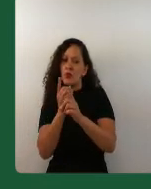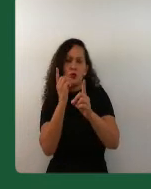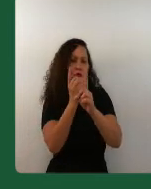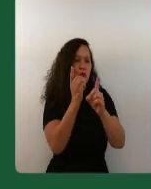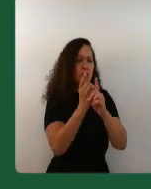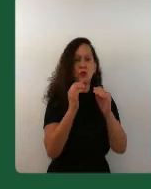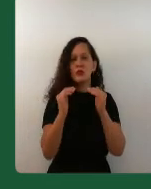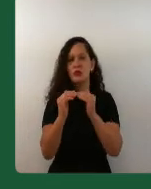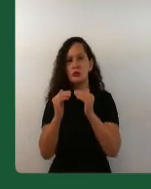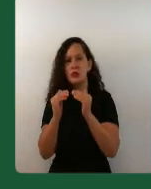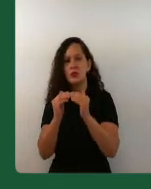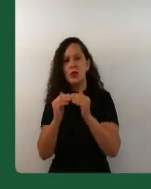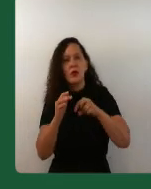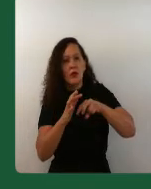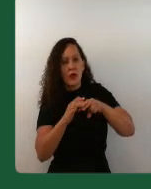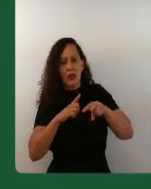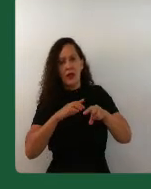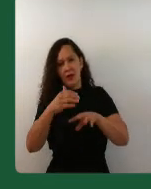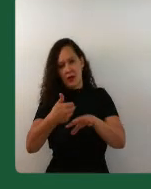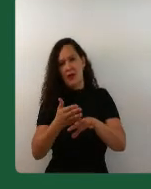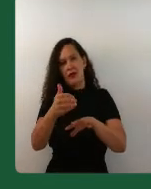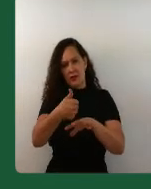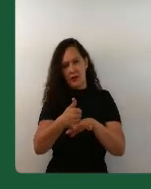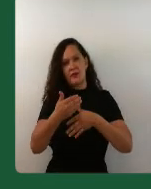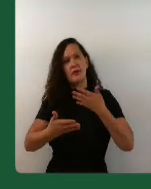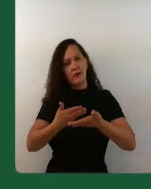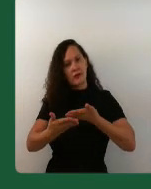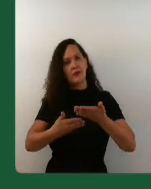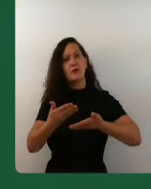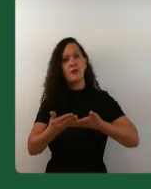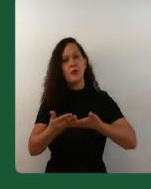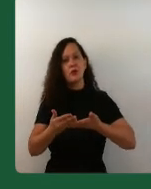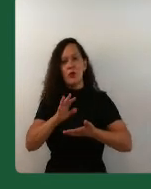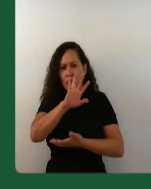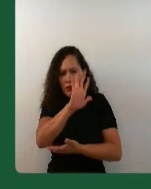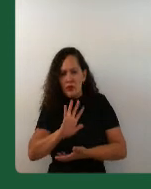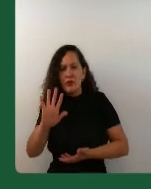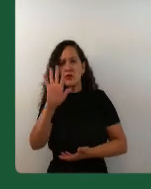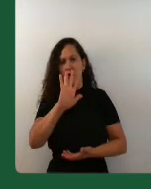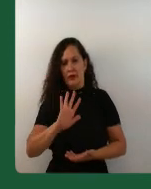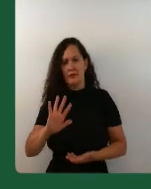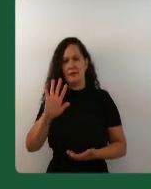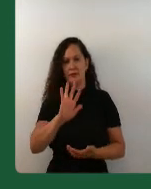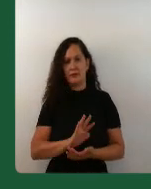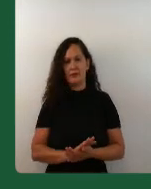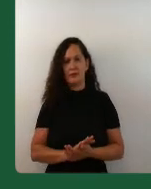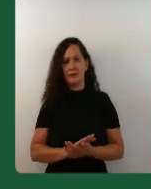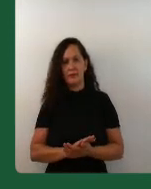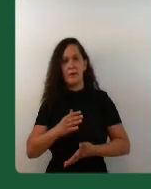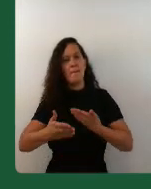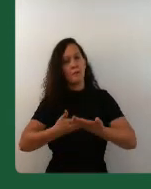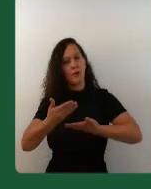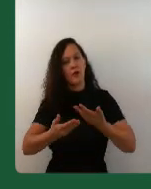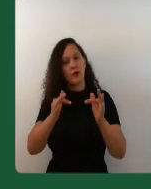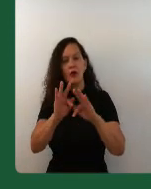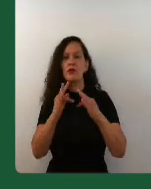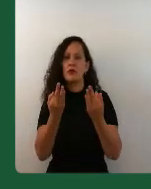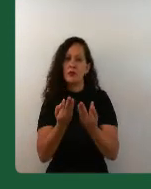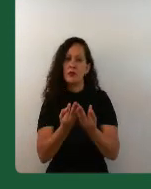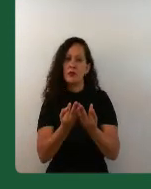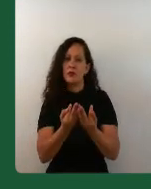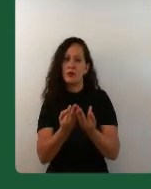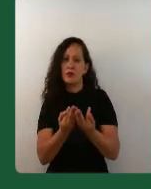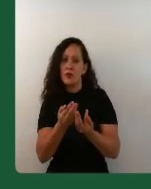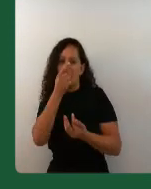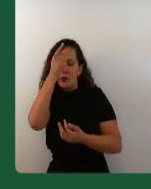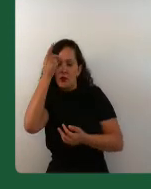outro, para que o paciente tenha acesso ao tratamento de uma forma global. Atendimento das famílias da Rede Pessoa